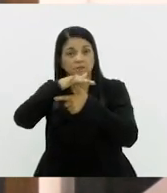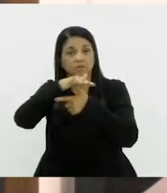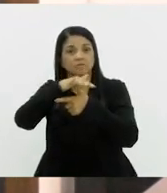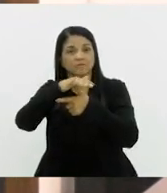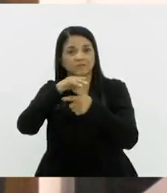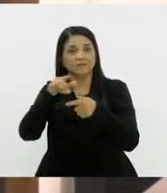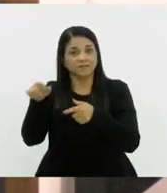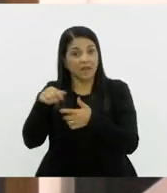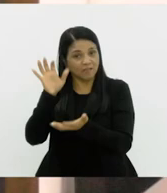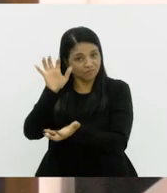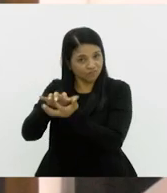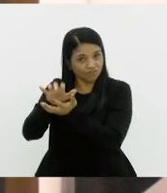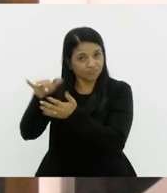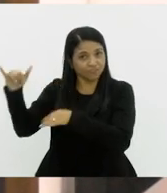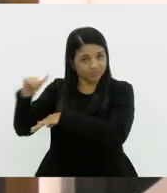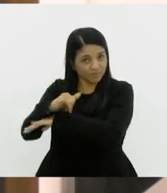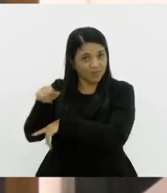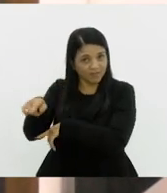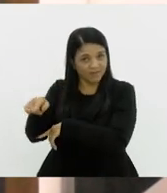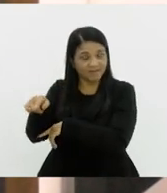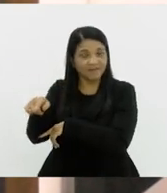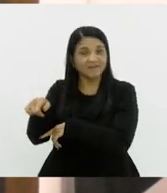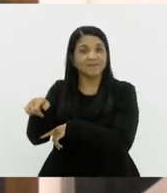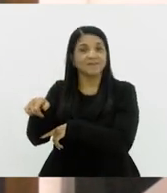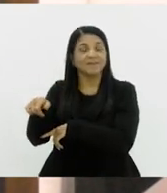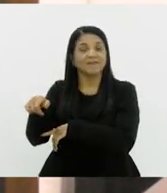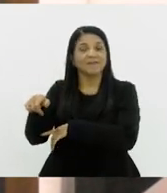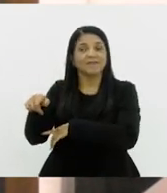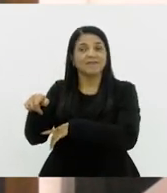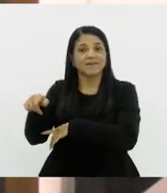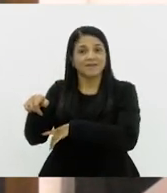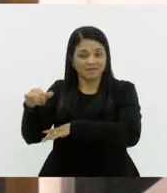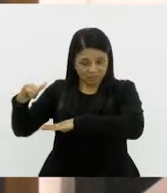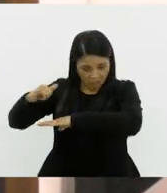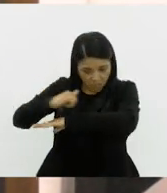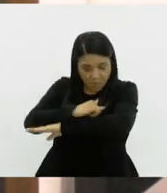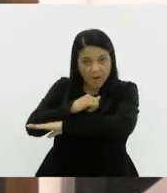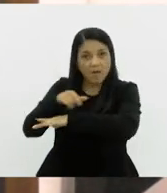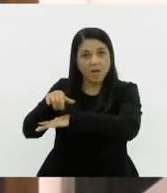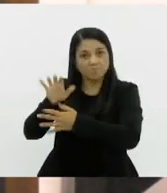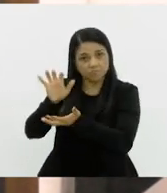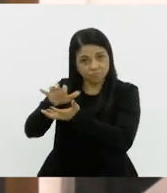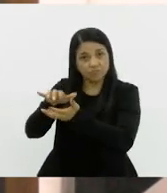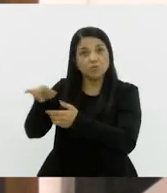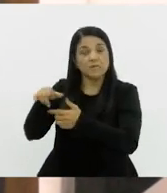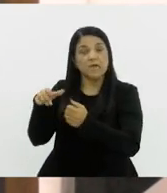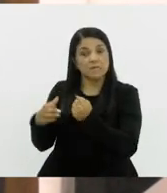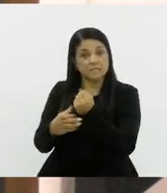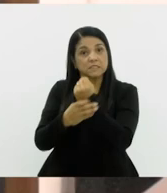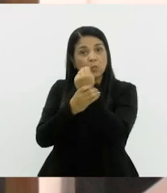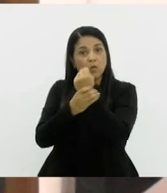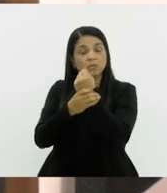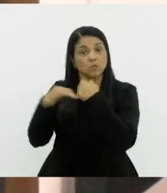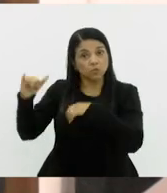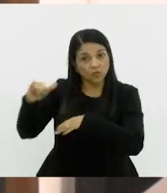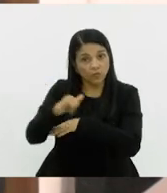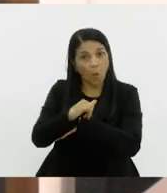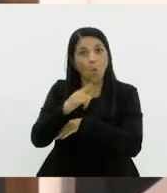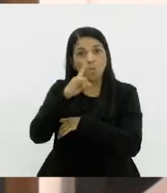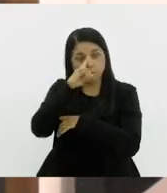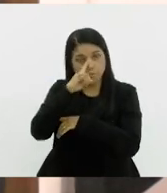aeroporto de Jacarepaguá, porque elas colocam em risco a própria segurança dos demais voos. Isso me foi